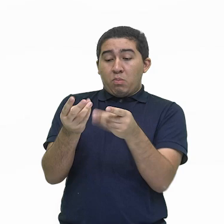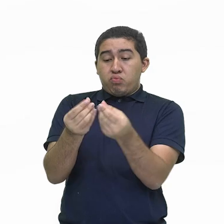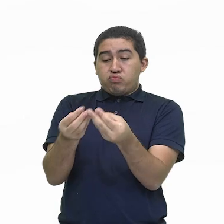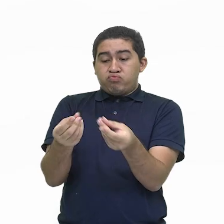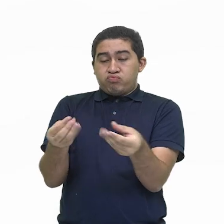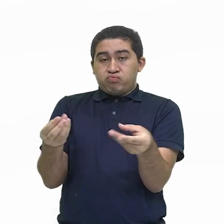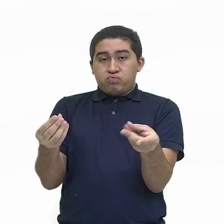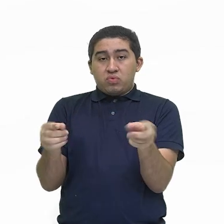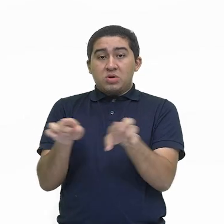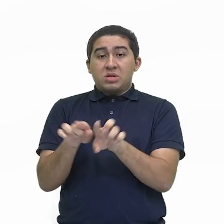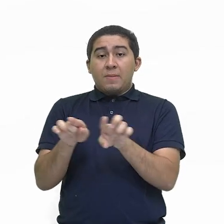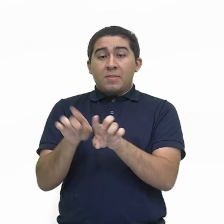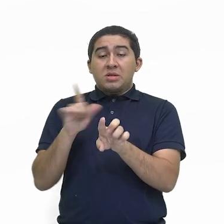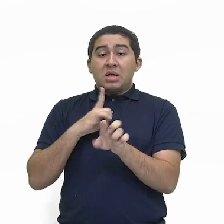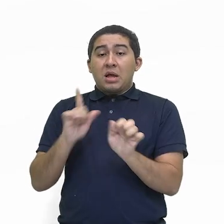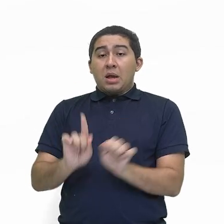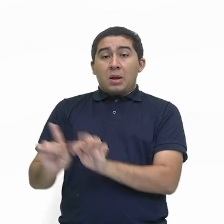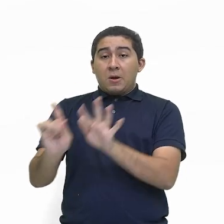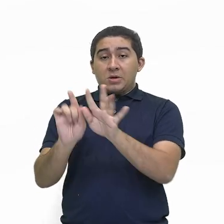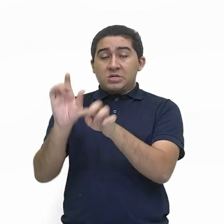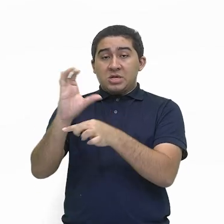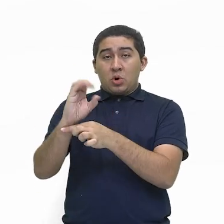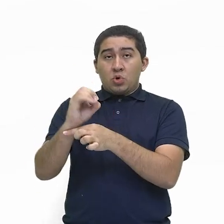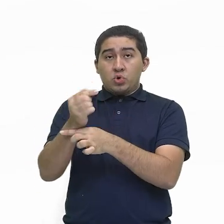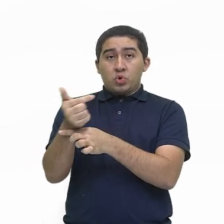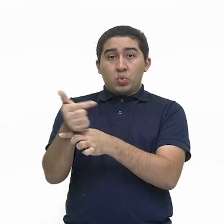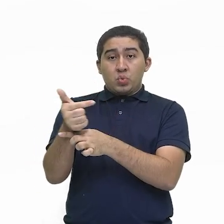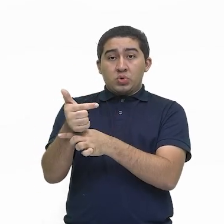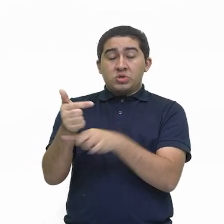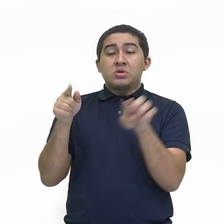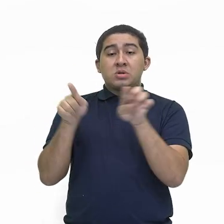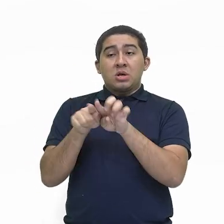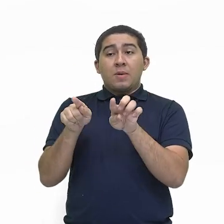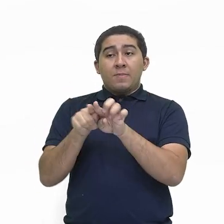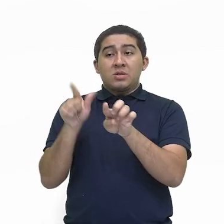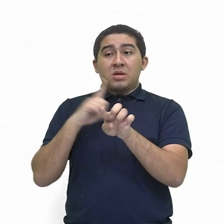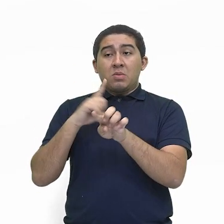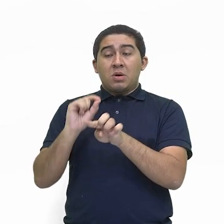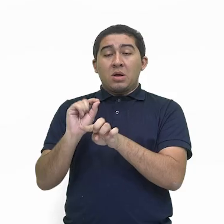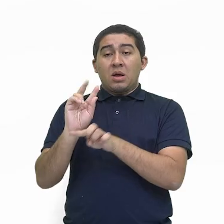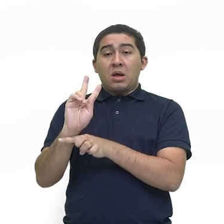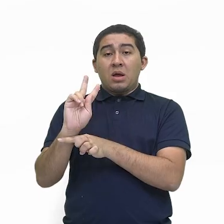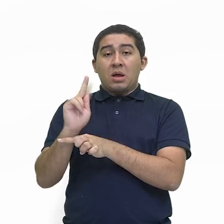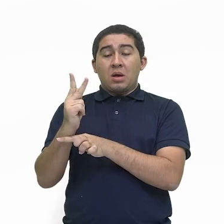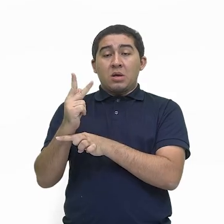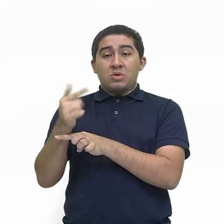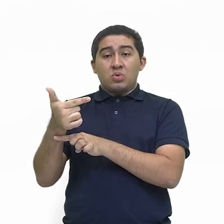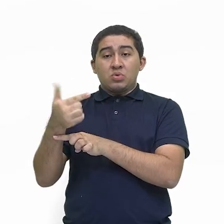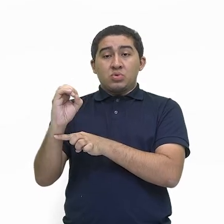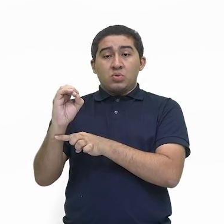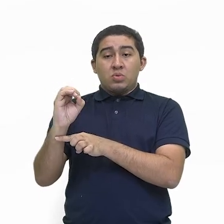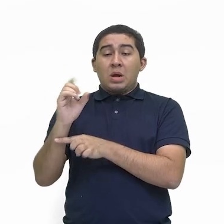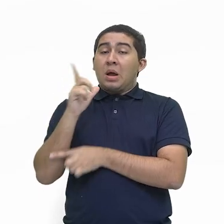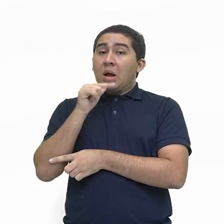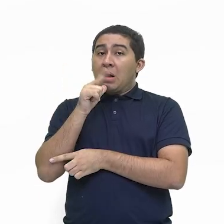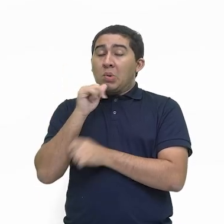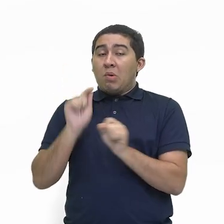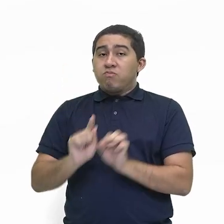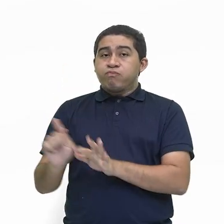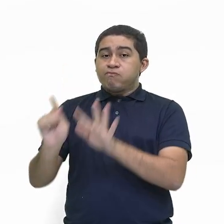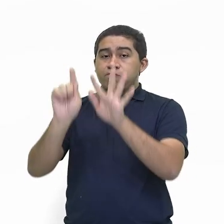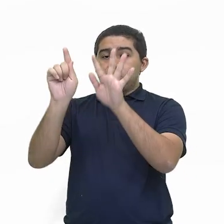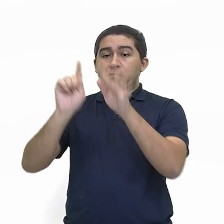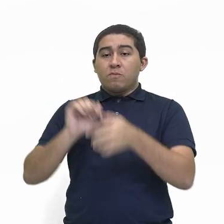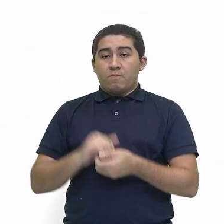produzir gás, que é o dióxido de carbono, e nós vamos ter aí a água no estado de